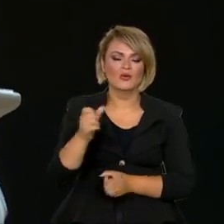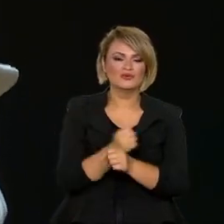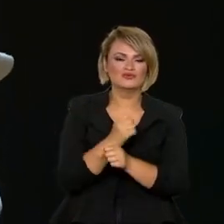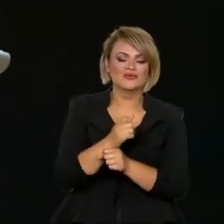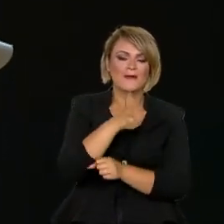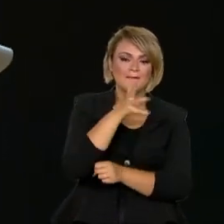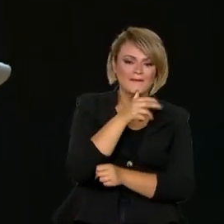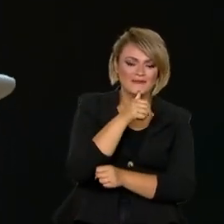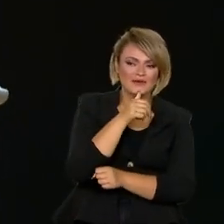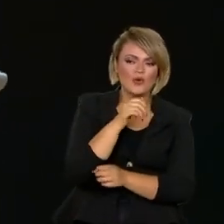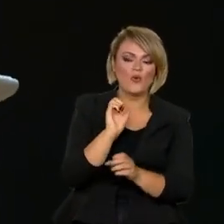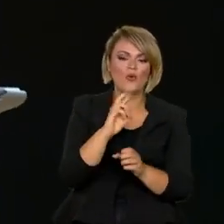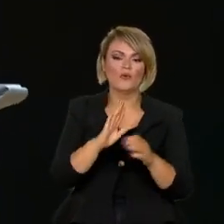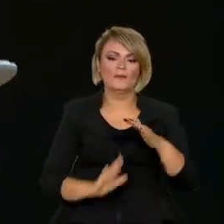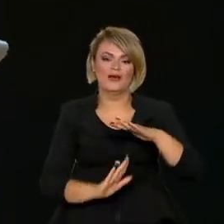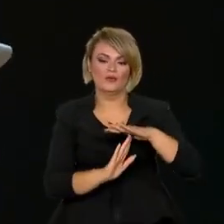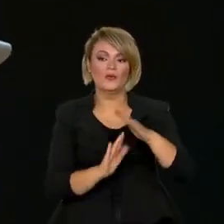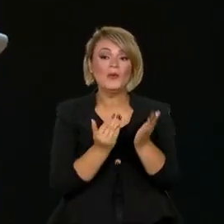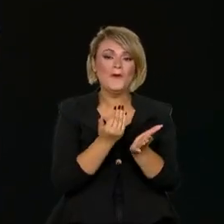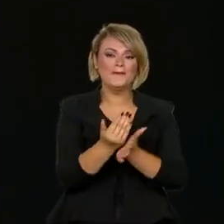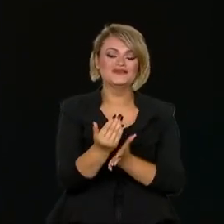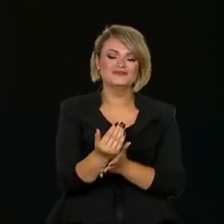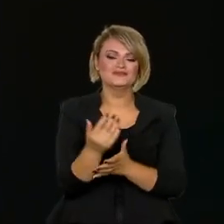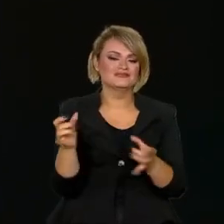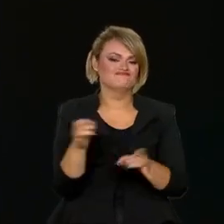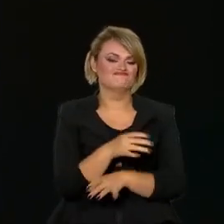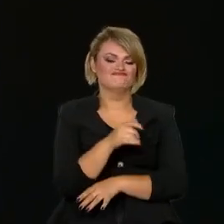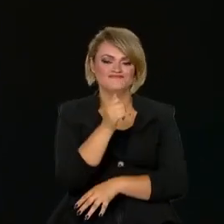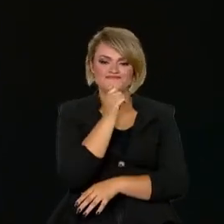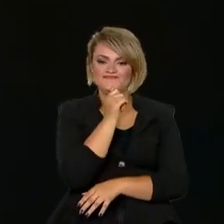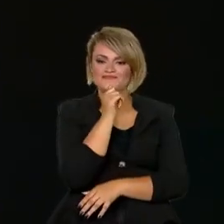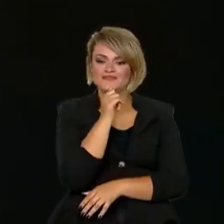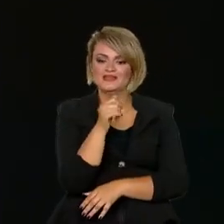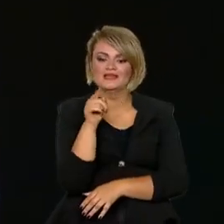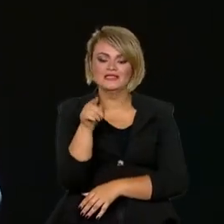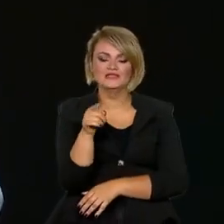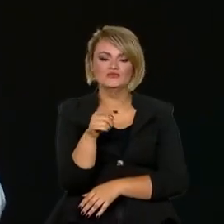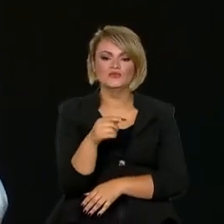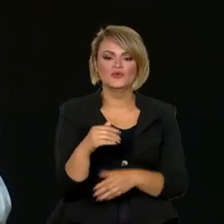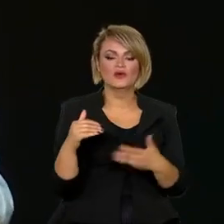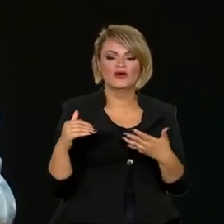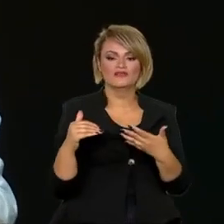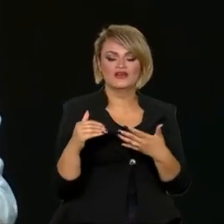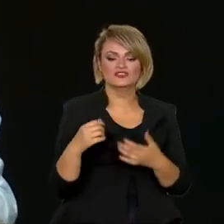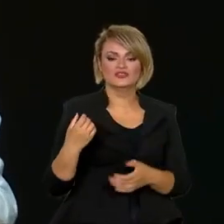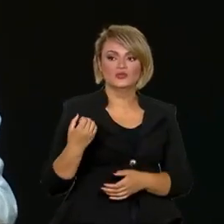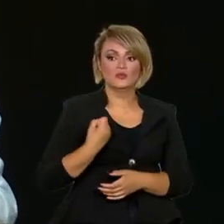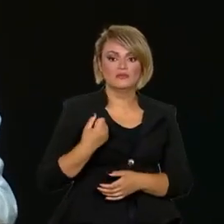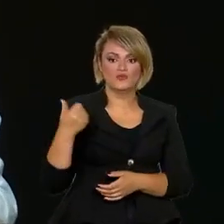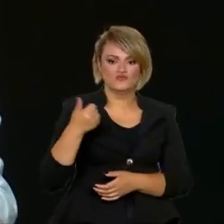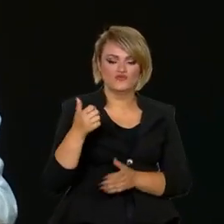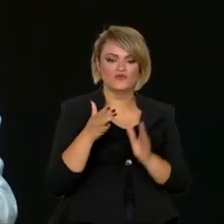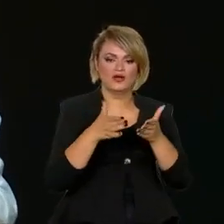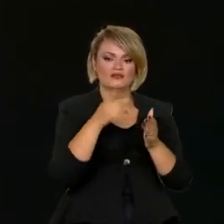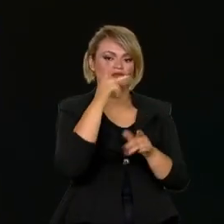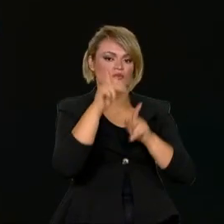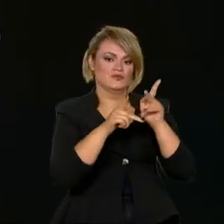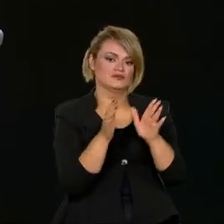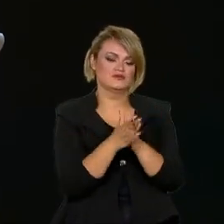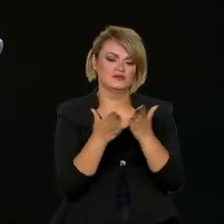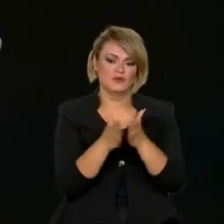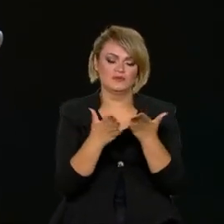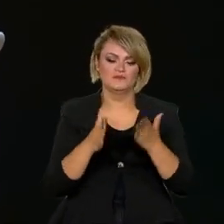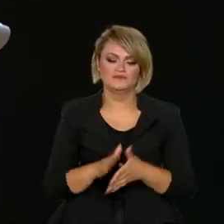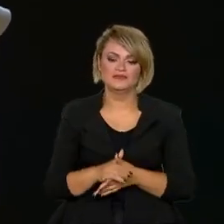ou paralisadas, iniciadas, mas em ritmo muito lento. Isso no faixa 1, que é a faixa que atende a população mais pobre.